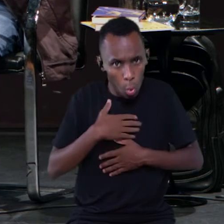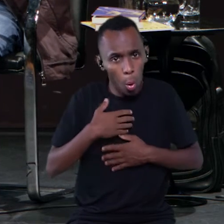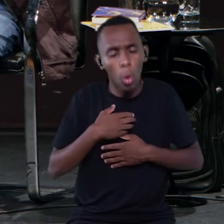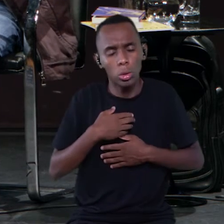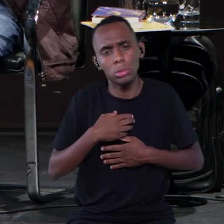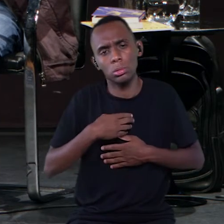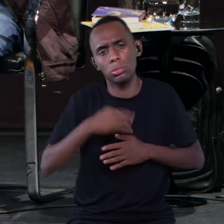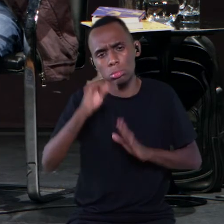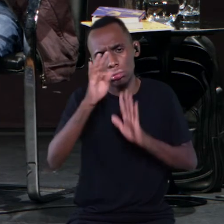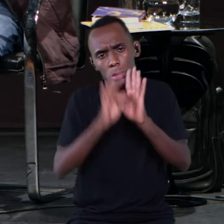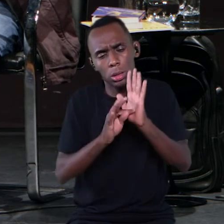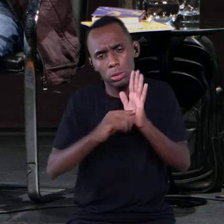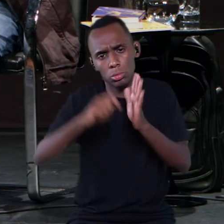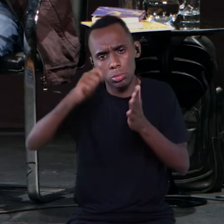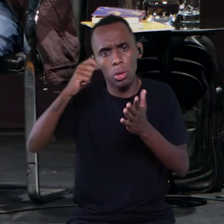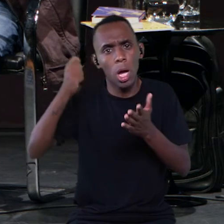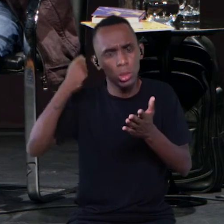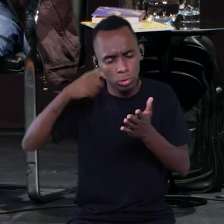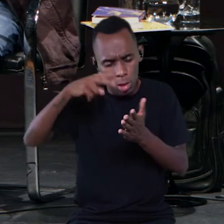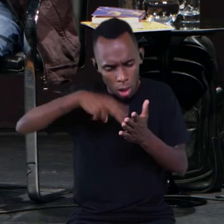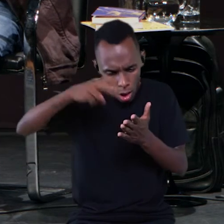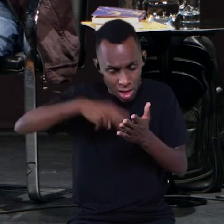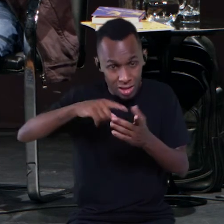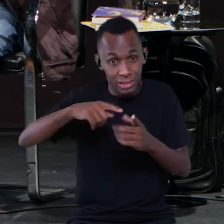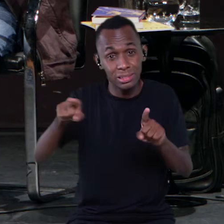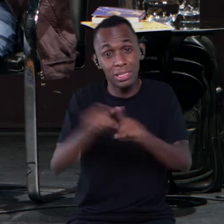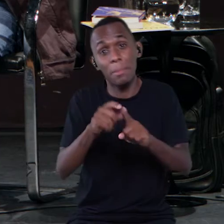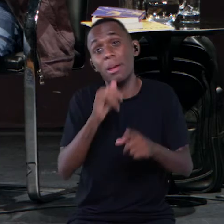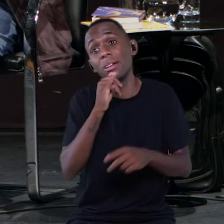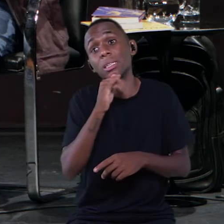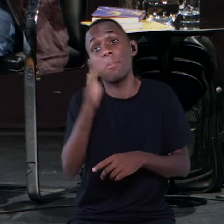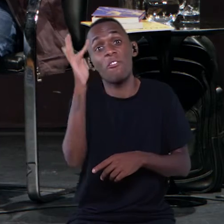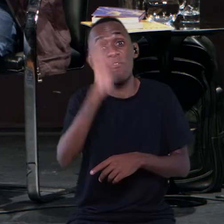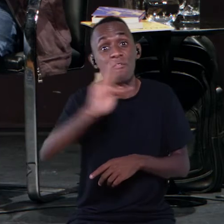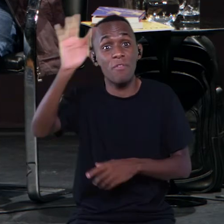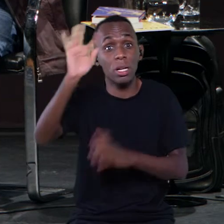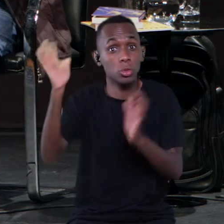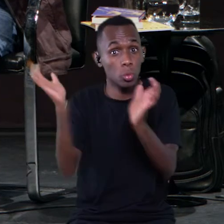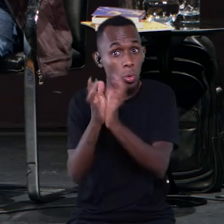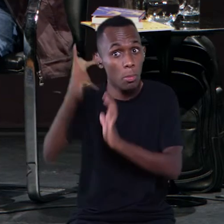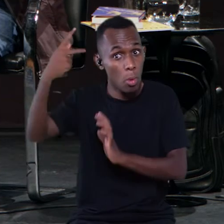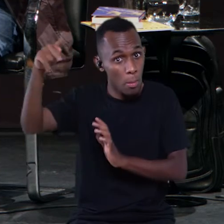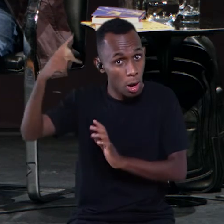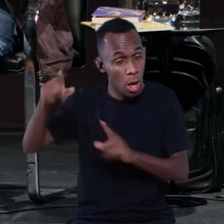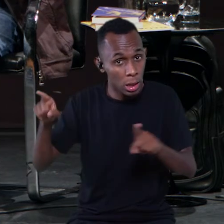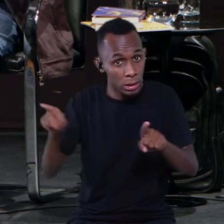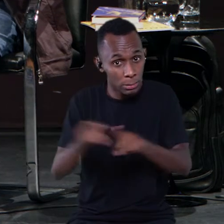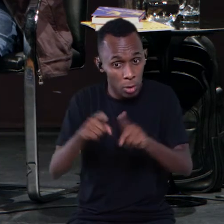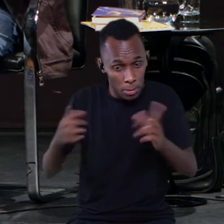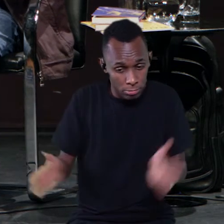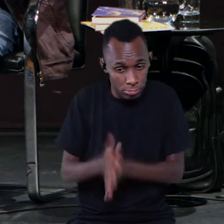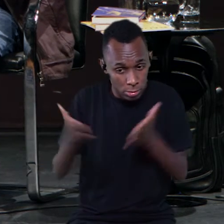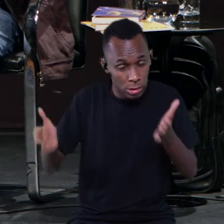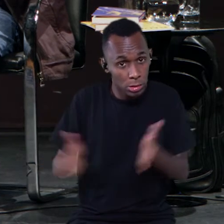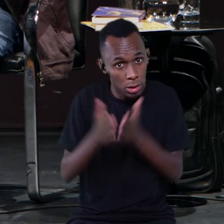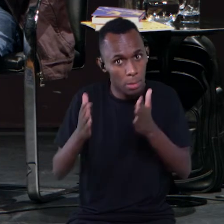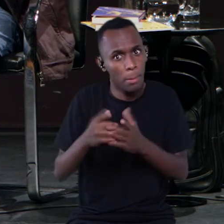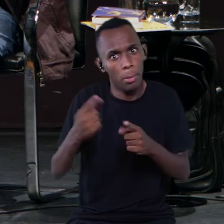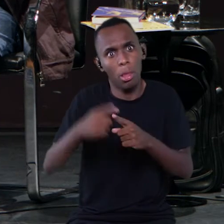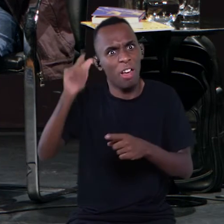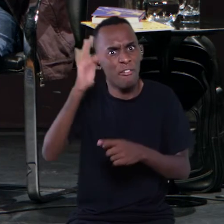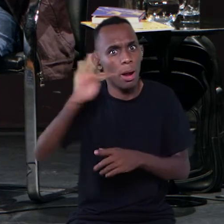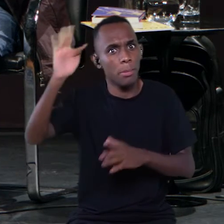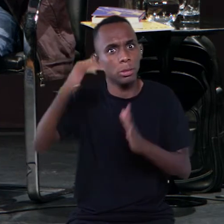textos argentinos que tratam sobre isso. Mas vamos pensar, pessoal, a França tem uma parte da população empobrecida, é um país europeu de primeiro